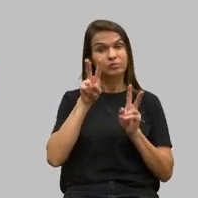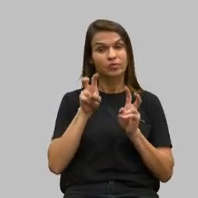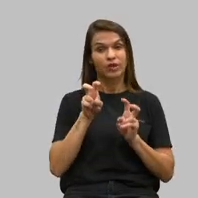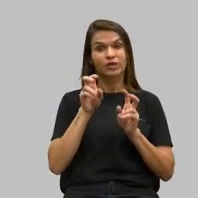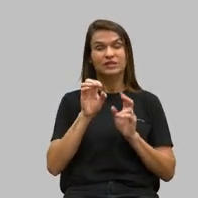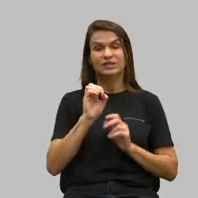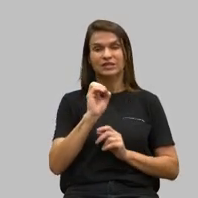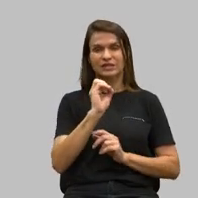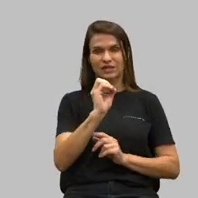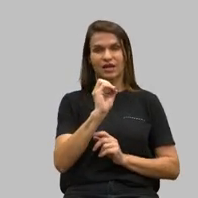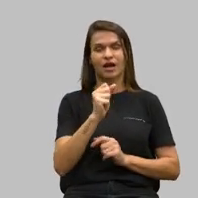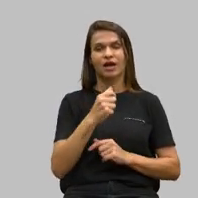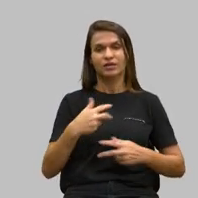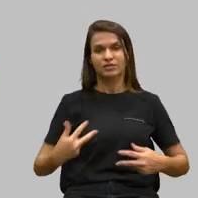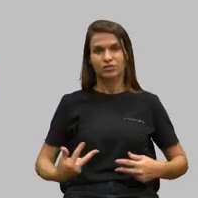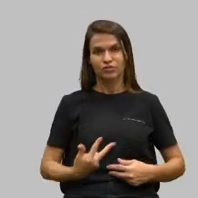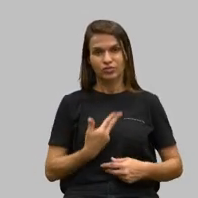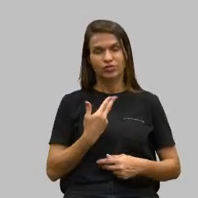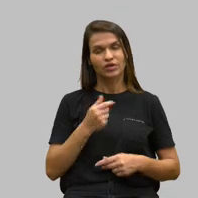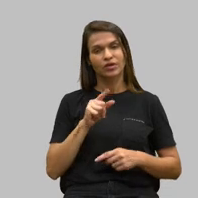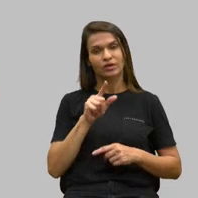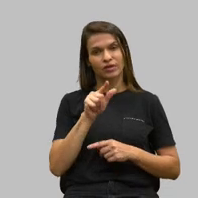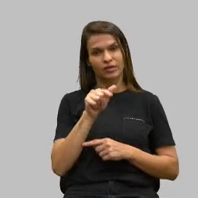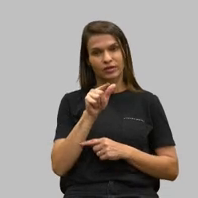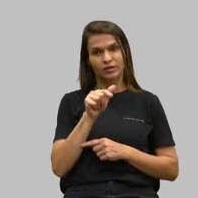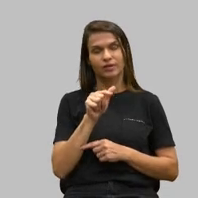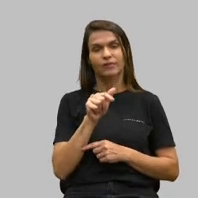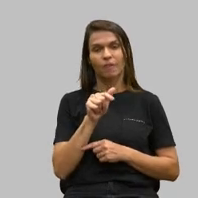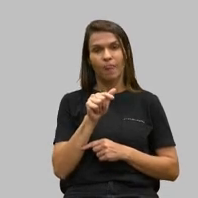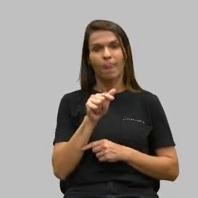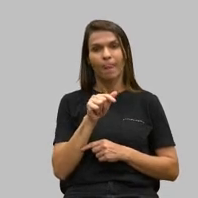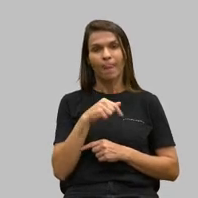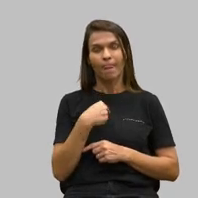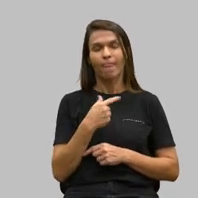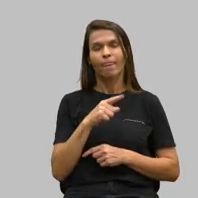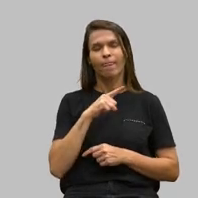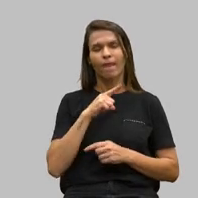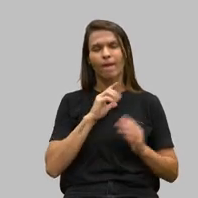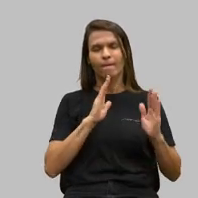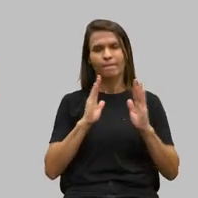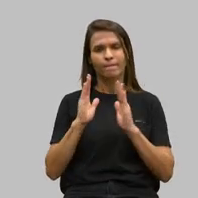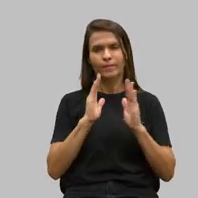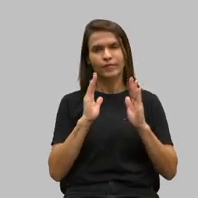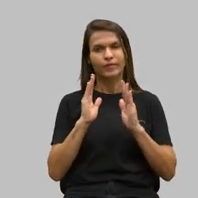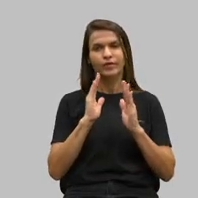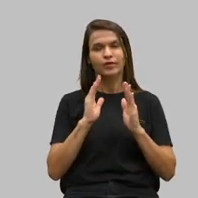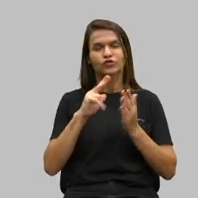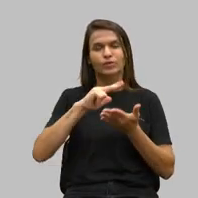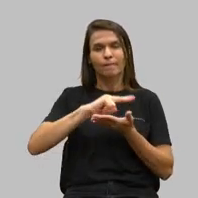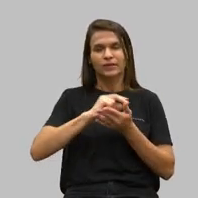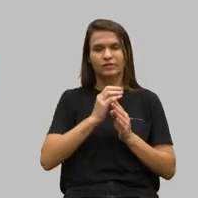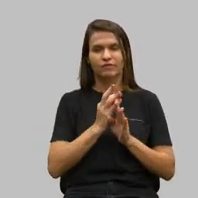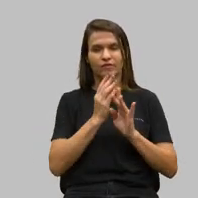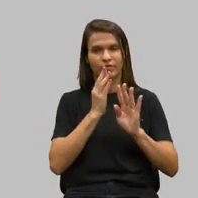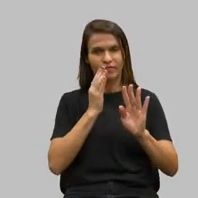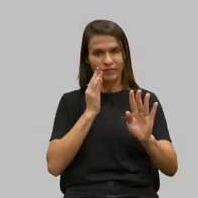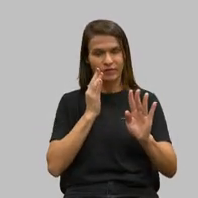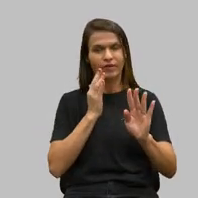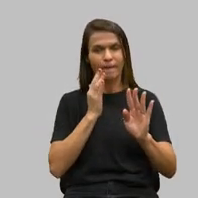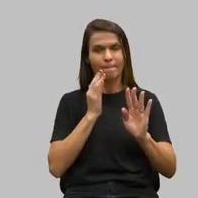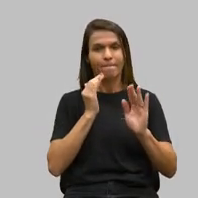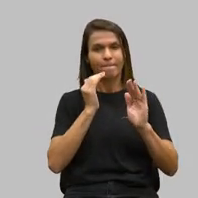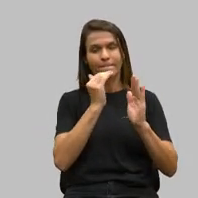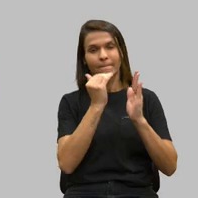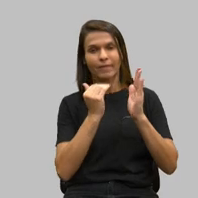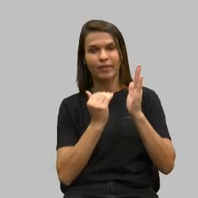as cirurgias, que é, na verdade, a gente ter um tempo de paciente na fila de cirurgia menor que 30 dias.